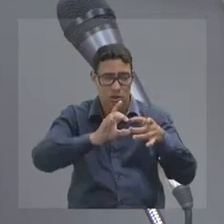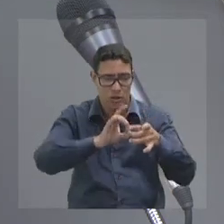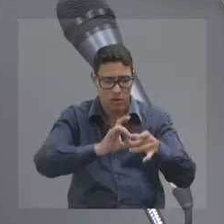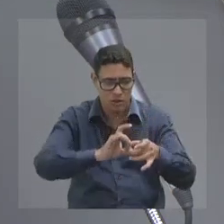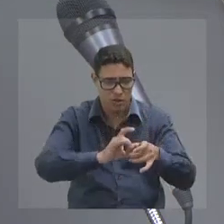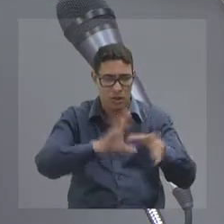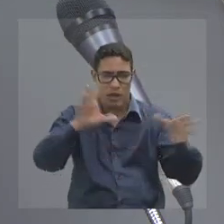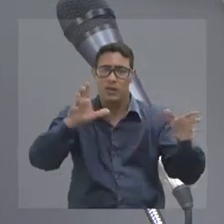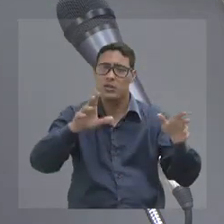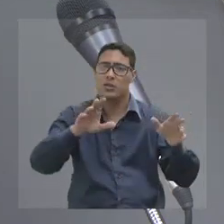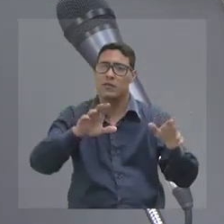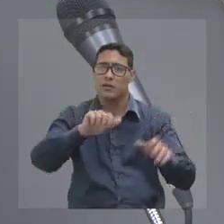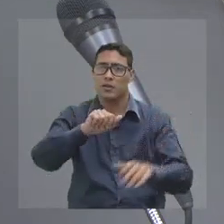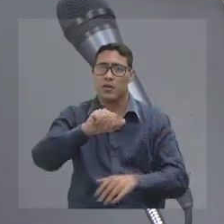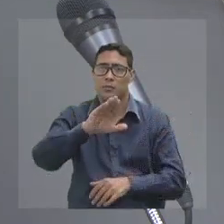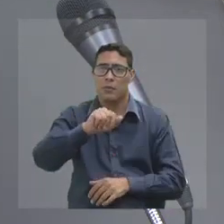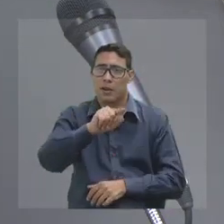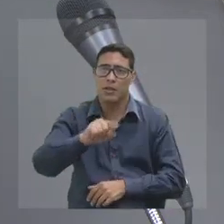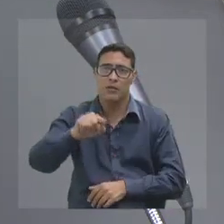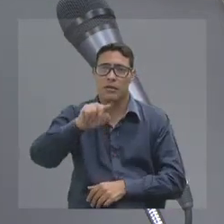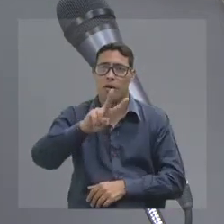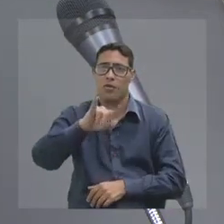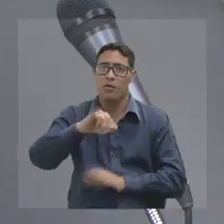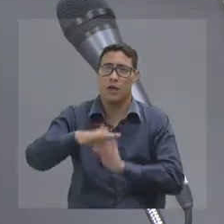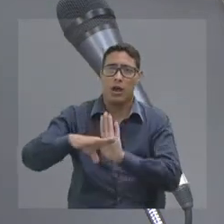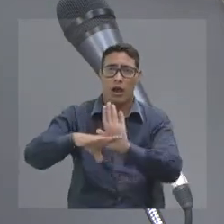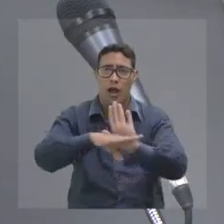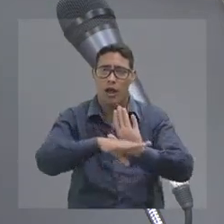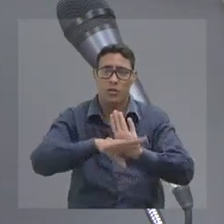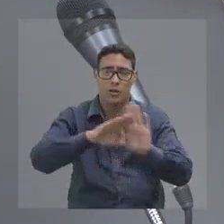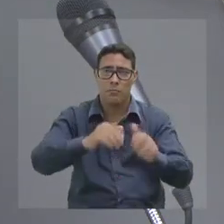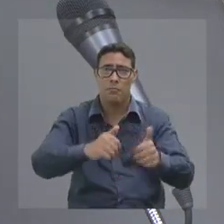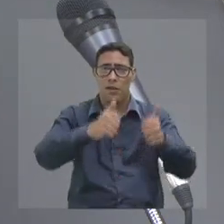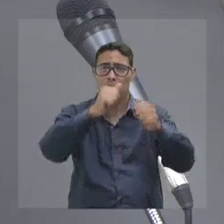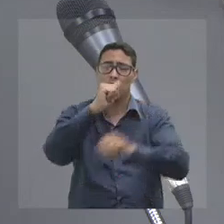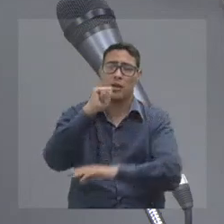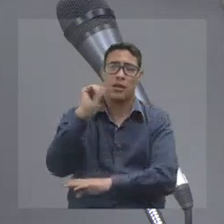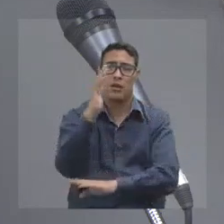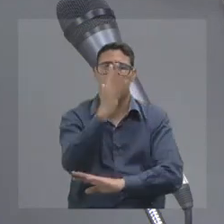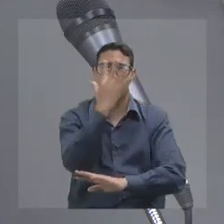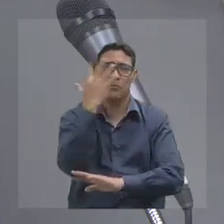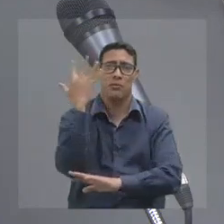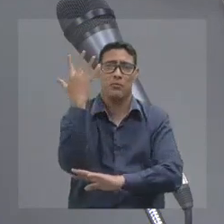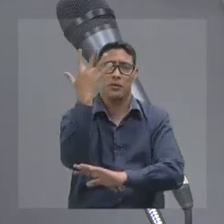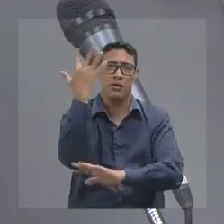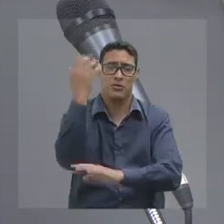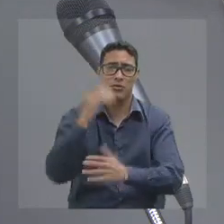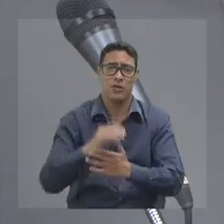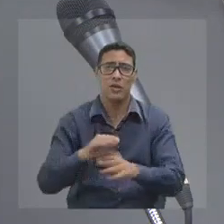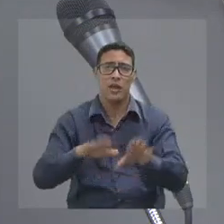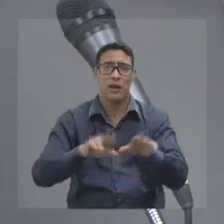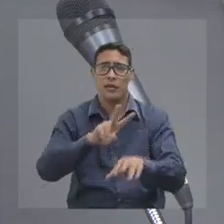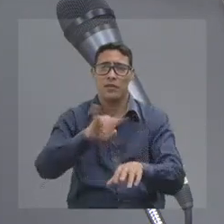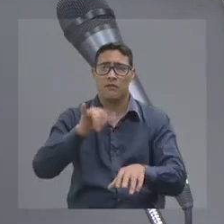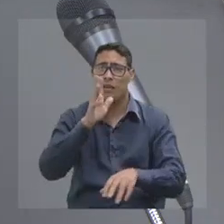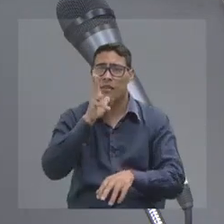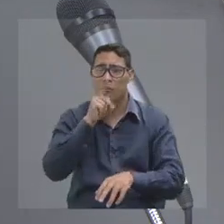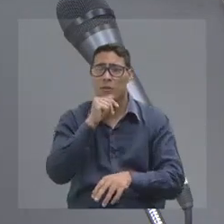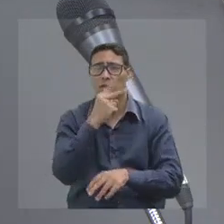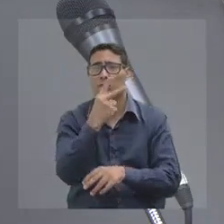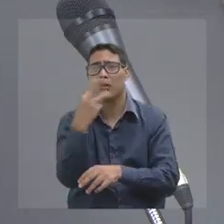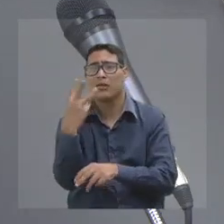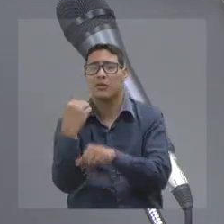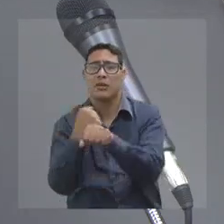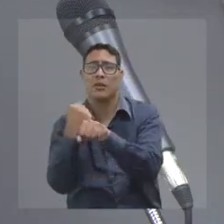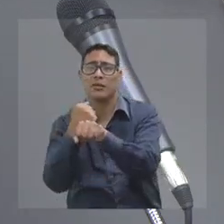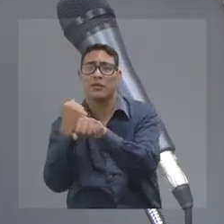uma ação que vai preservar o meio ambiente e que muitas vezes a dificuldade chegando em gastar dois três anos com um licenciamento às vezes